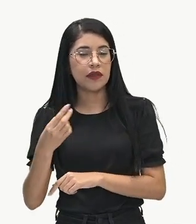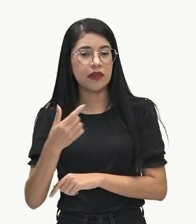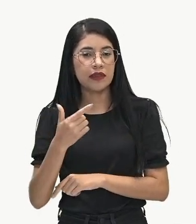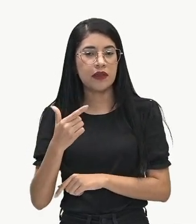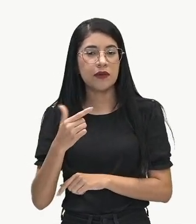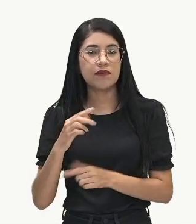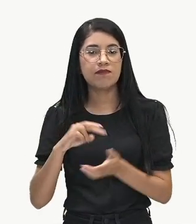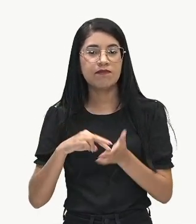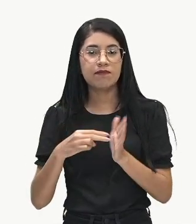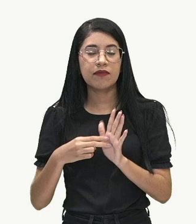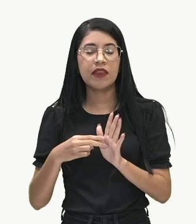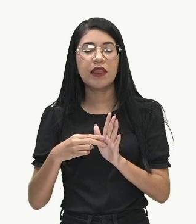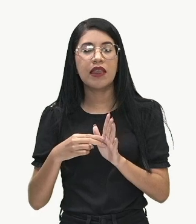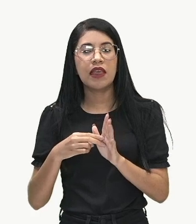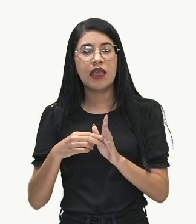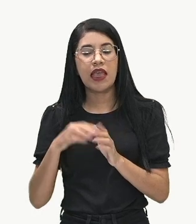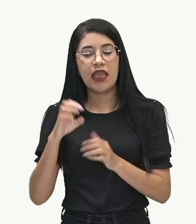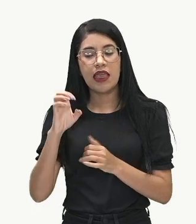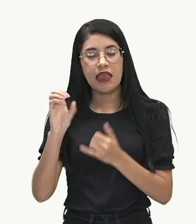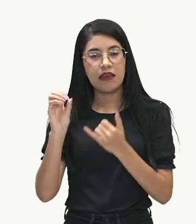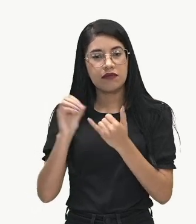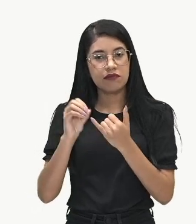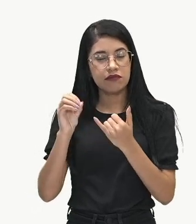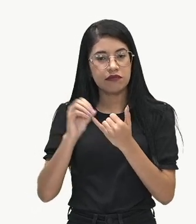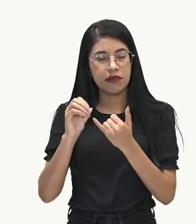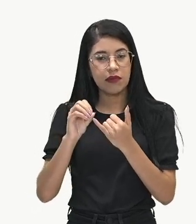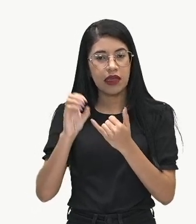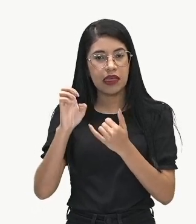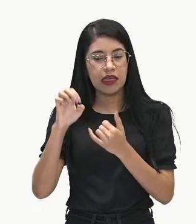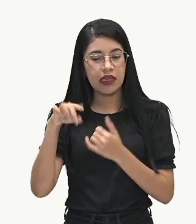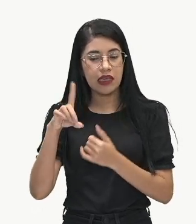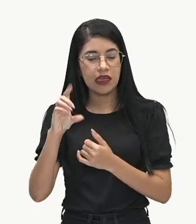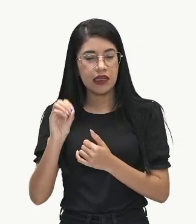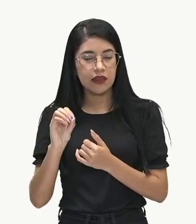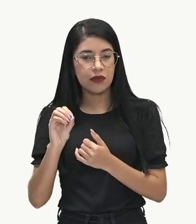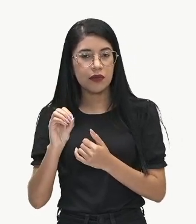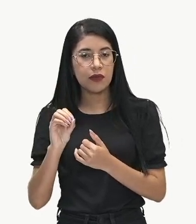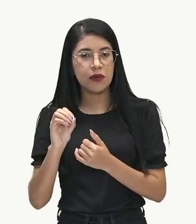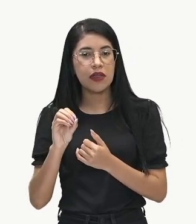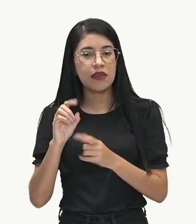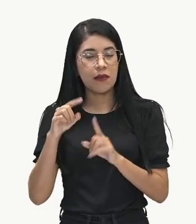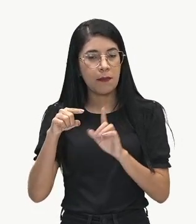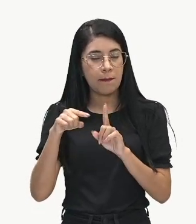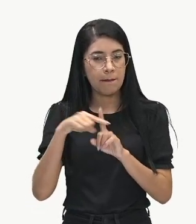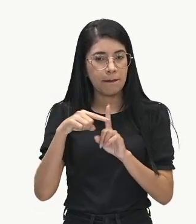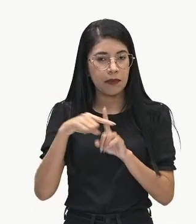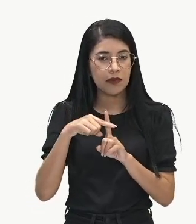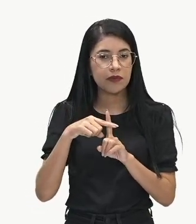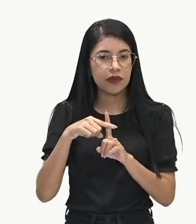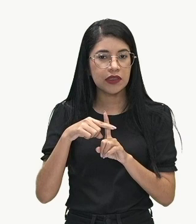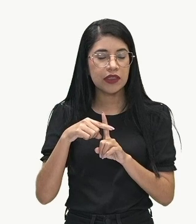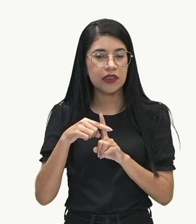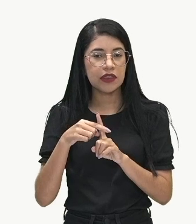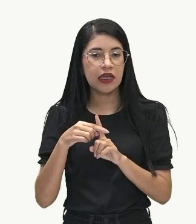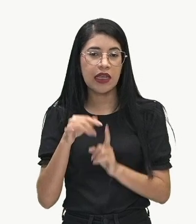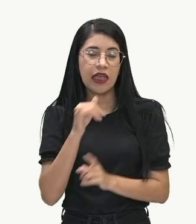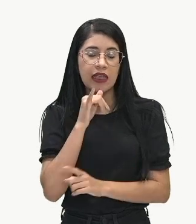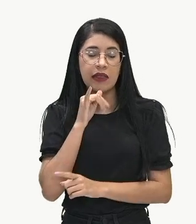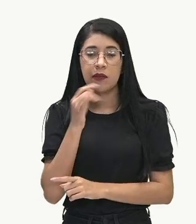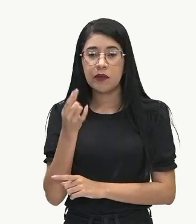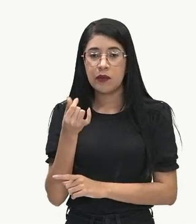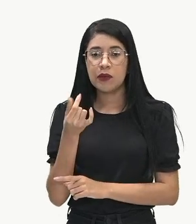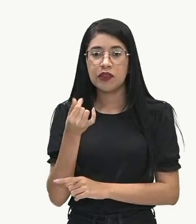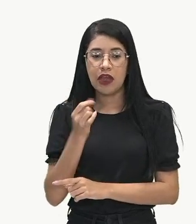temos aqui um processo endotérmico, porque nós estamos positivo, o dinheiro está entrando na nossa